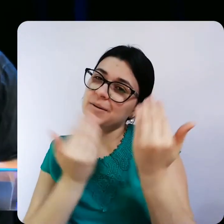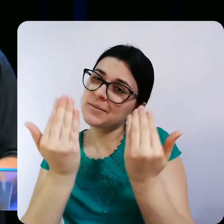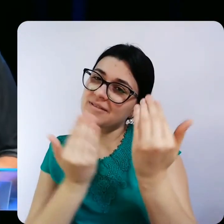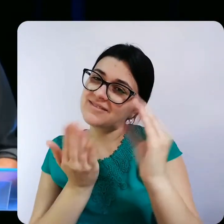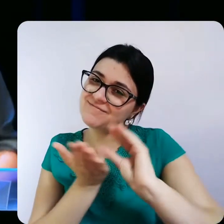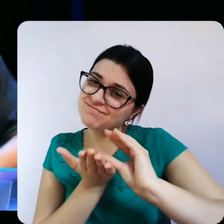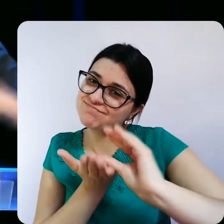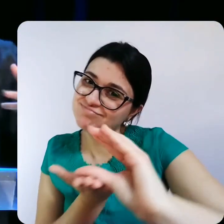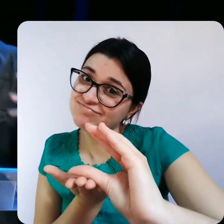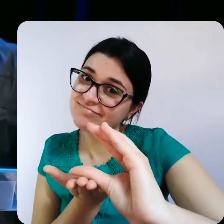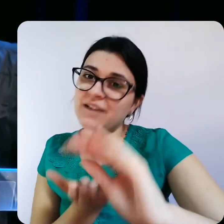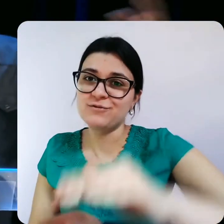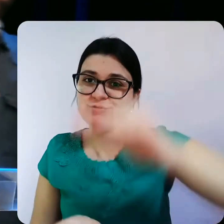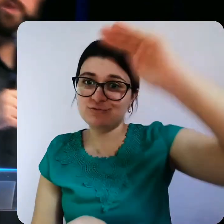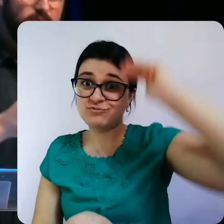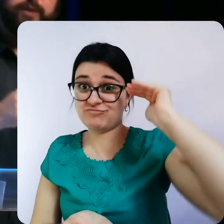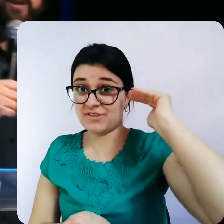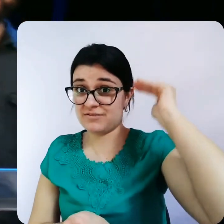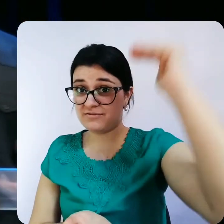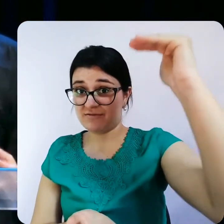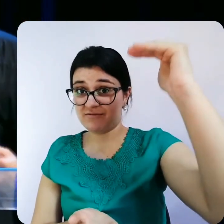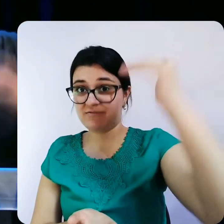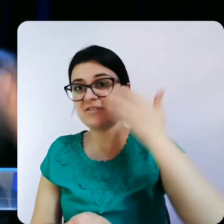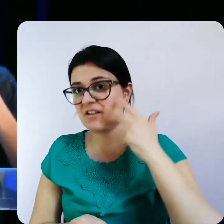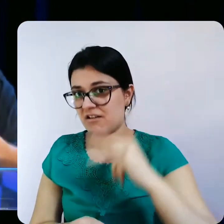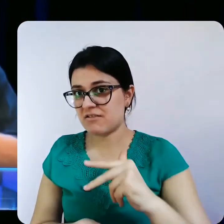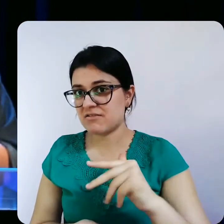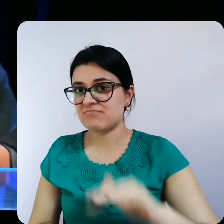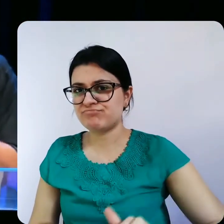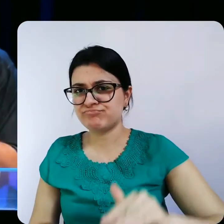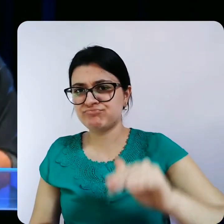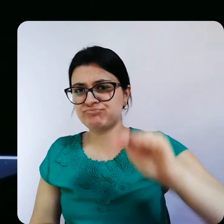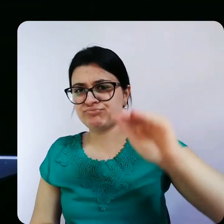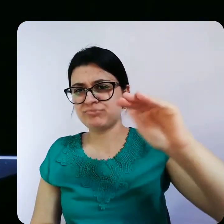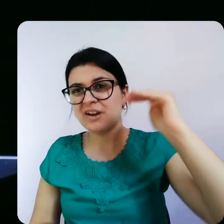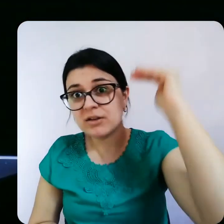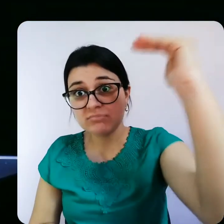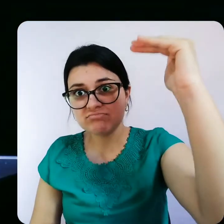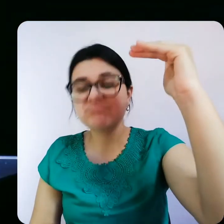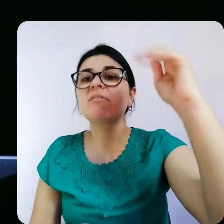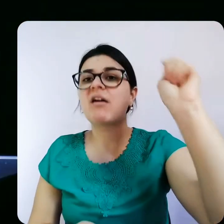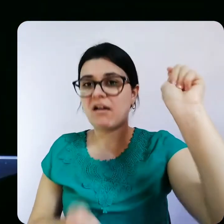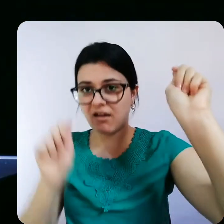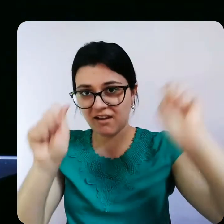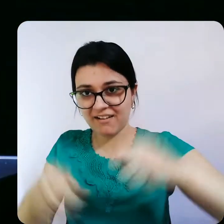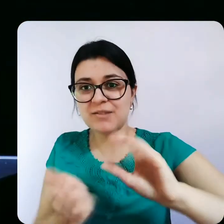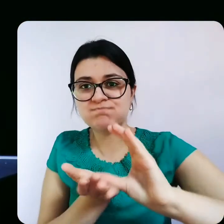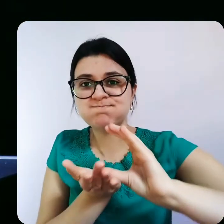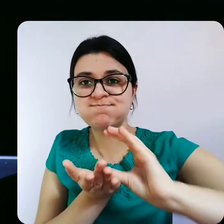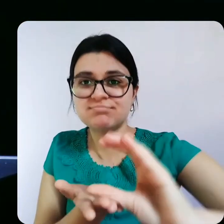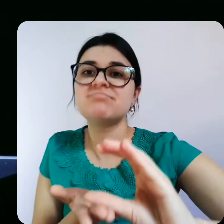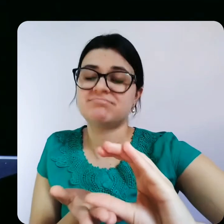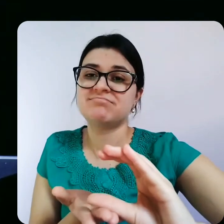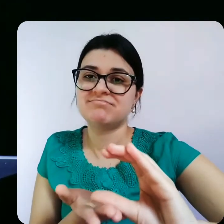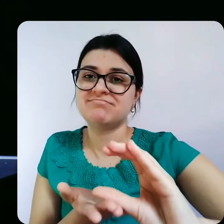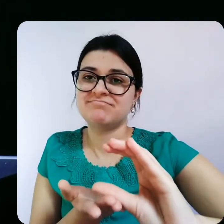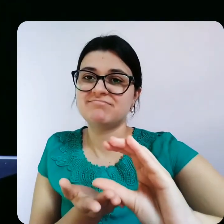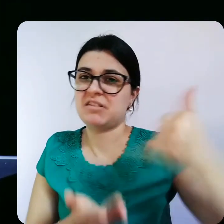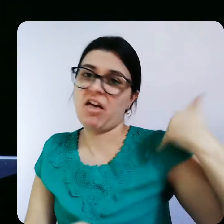esse mas. Por isso que eu estou dizendo, nem todos são filhos de Deus. São filhos de Deus aqueles que creem nessa mensagem, aqueles que se arrependem